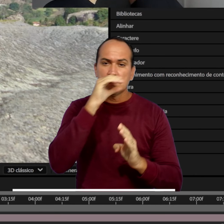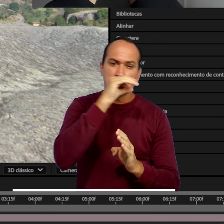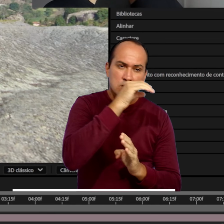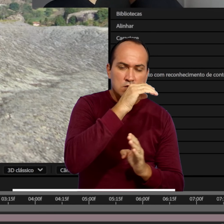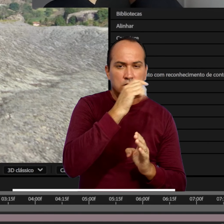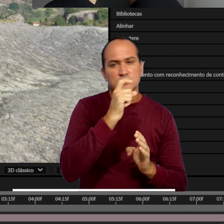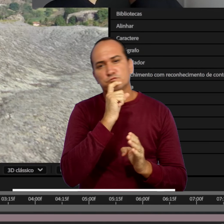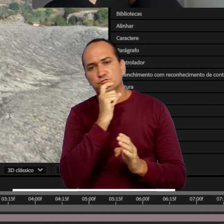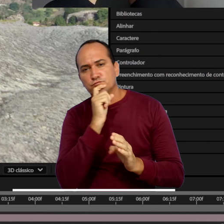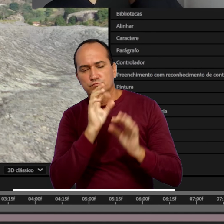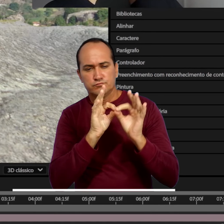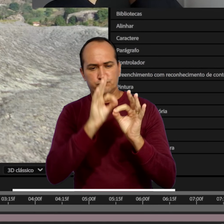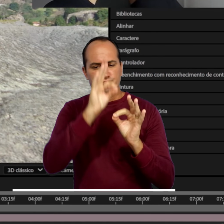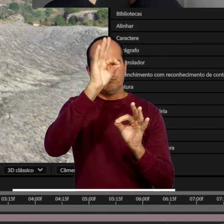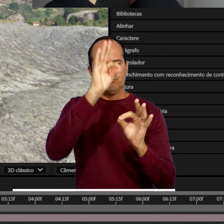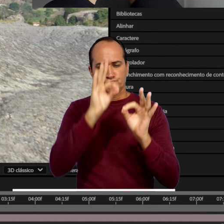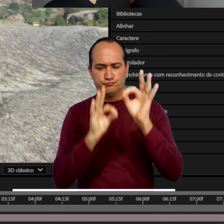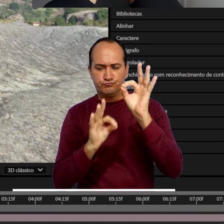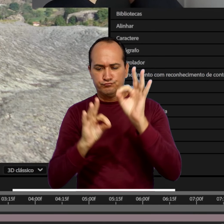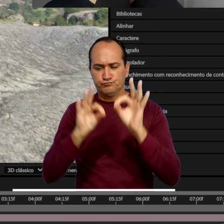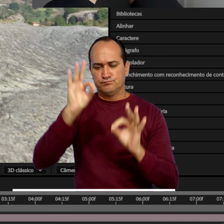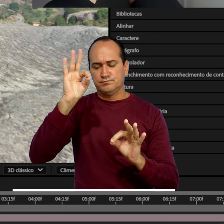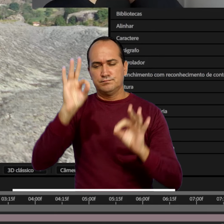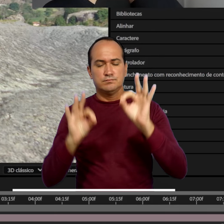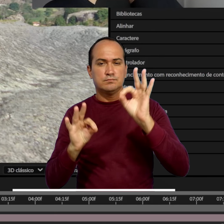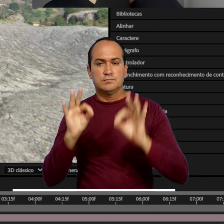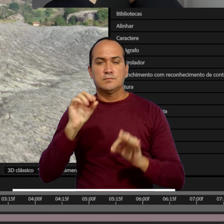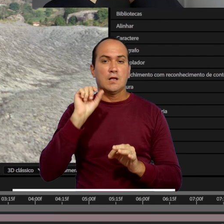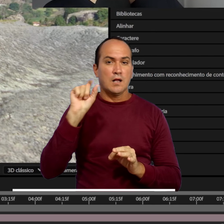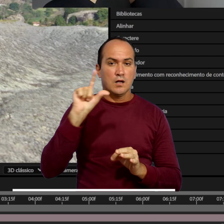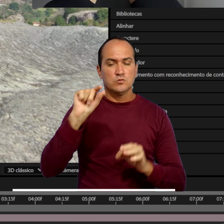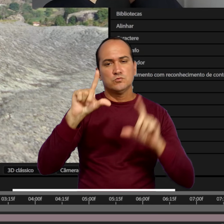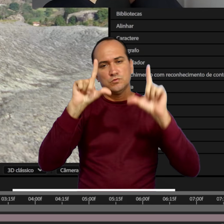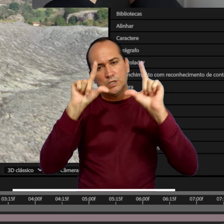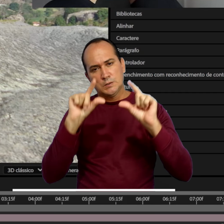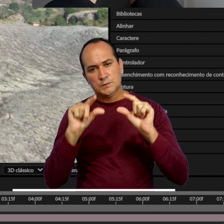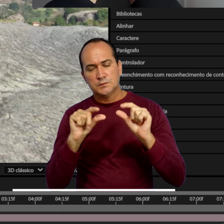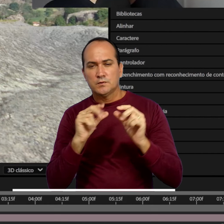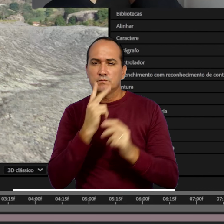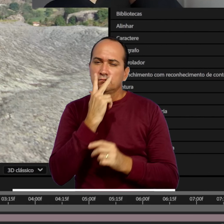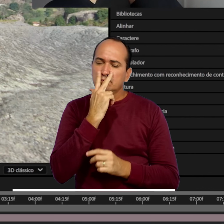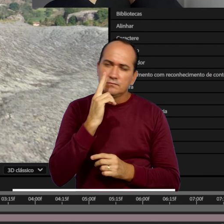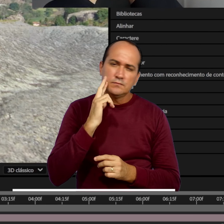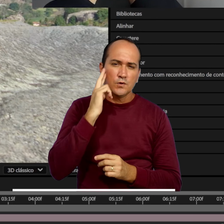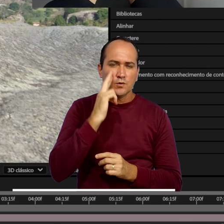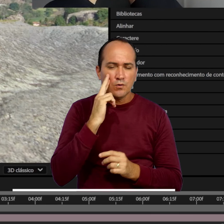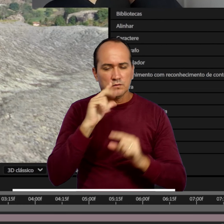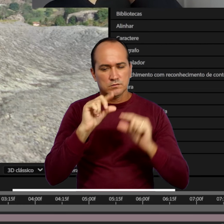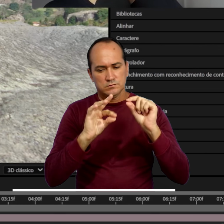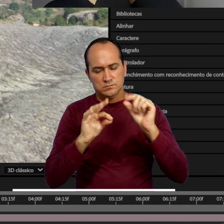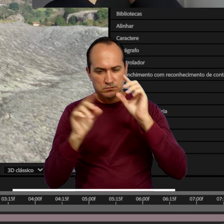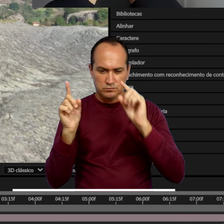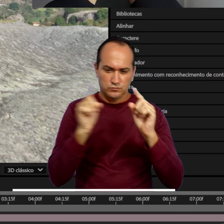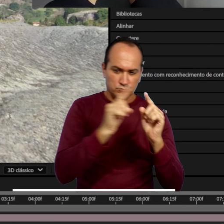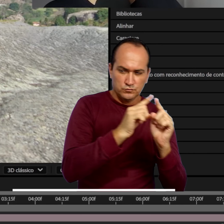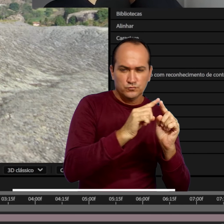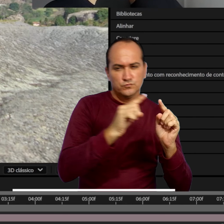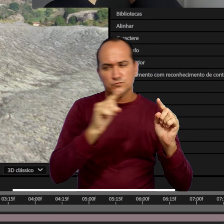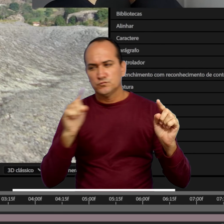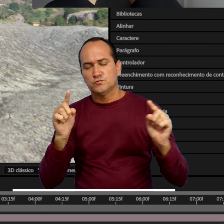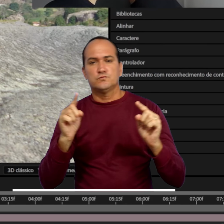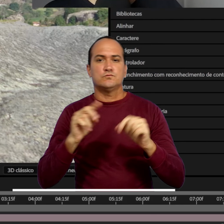aqui um pouco mais quente, ó, então aí ele já vai ficar menos azulado, que é justamente o problema que eu estava aqui. Também está um pouco rosa, né? Também vou puxar um pouquinho para esse pro